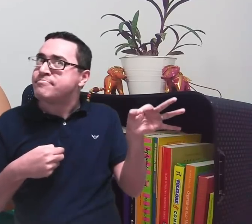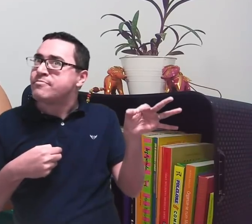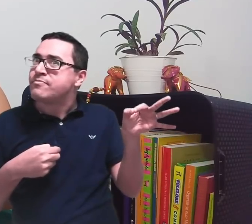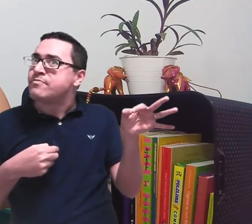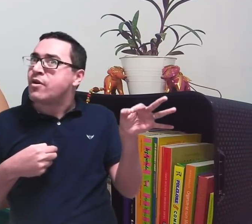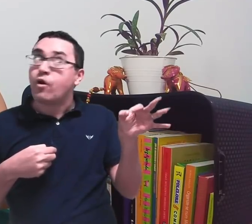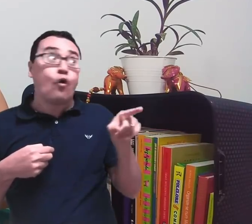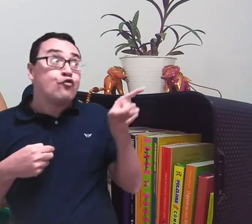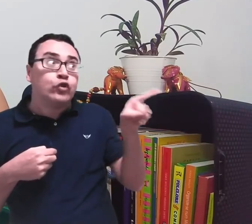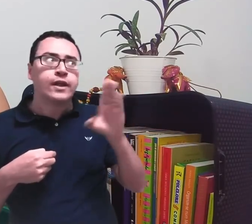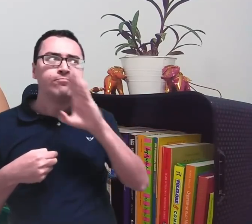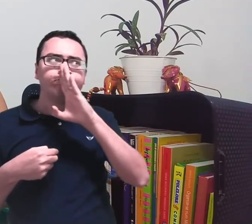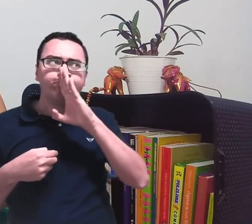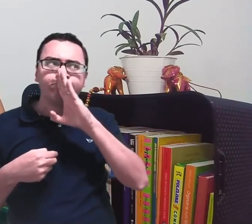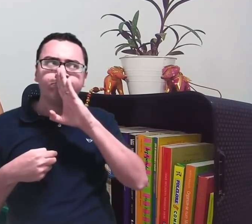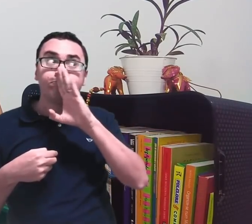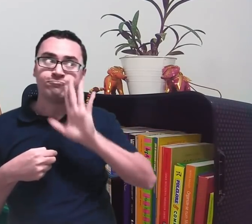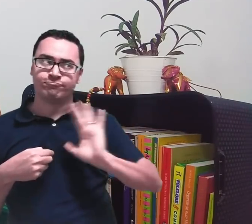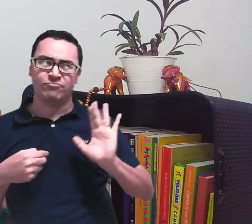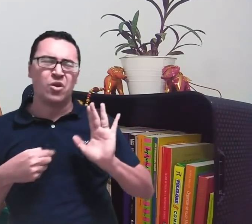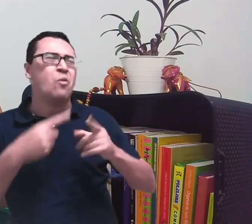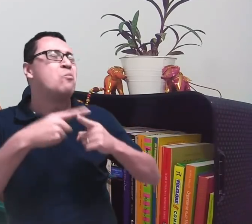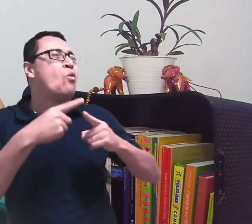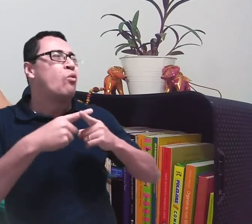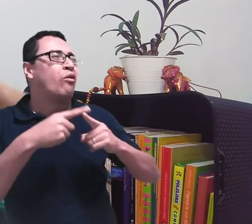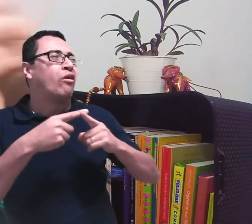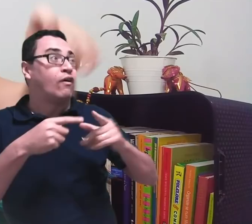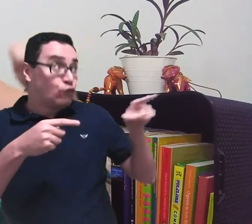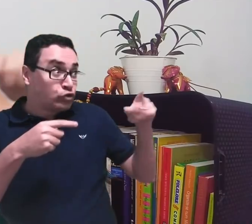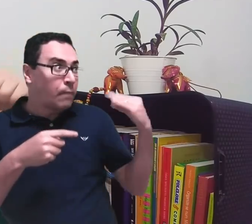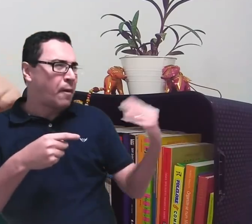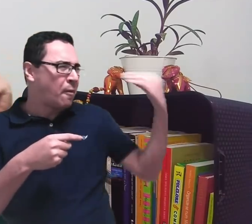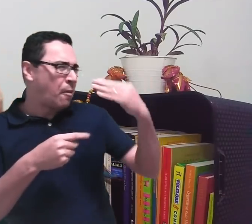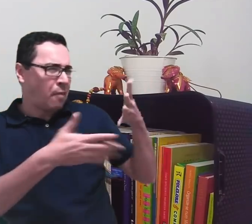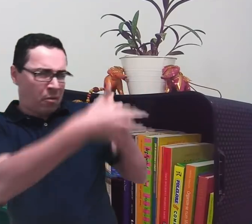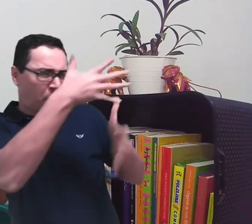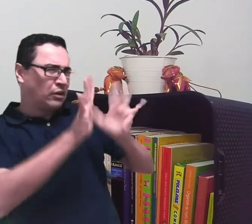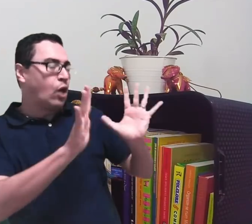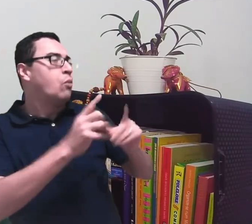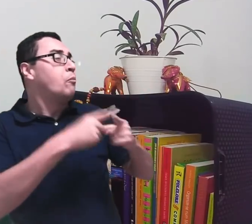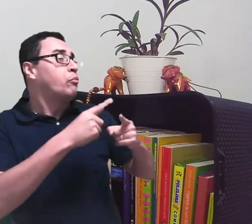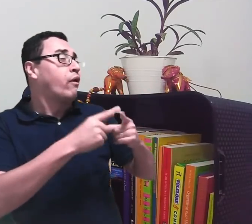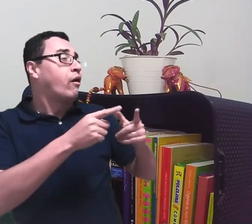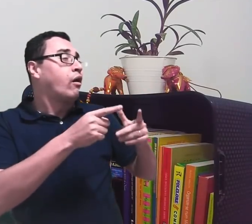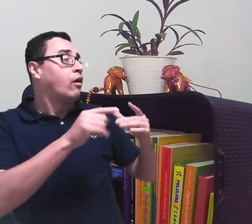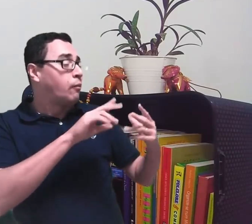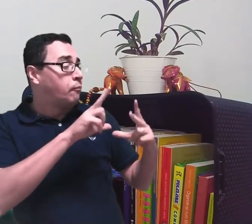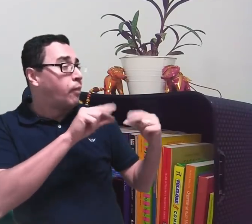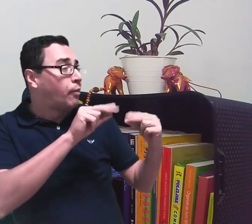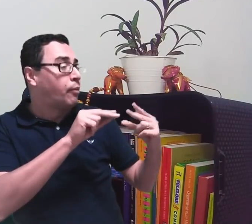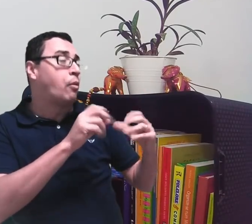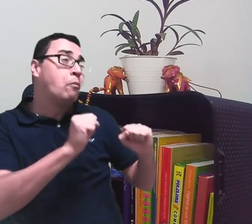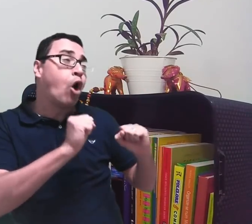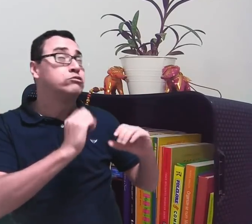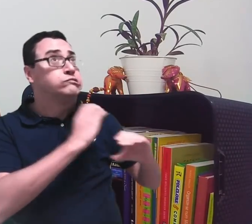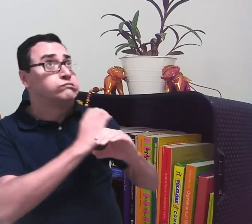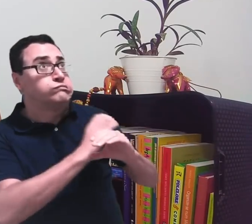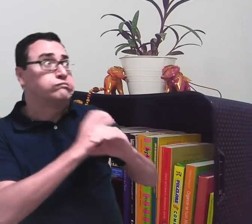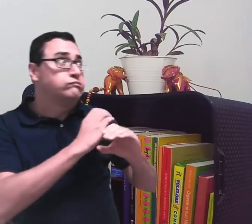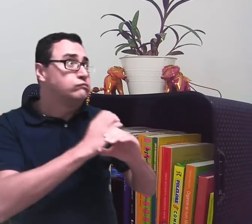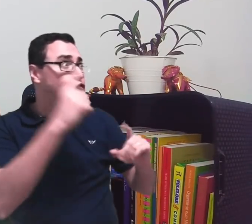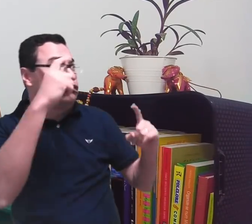você não dirá nada. A linguagem é fonte de mal-entendidos, mas a cada dia